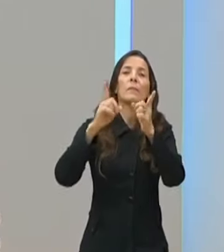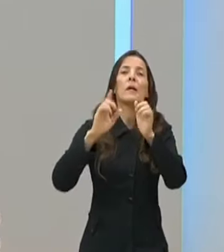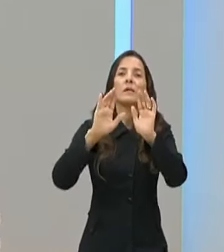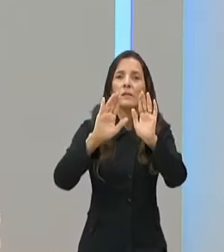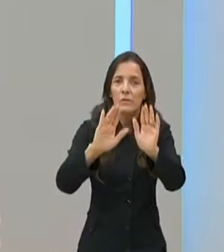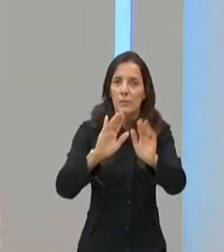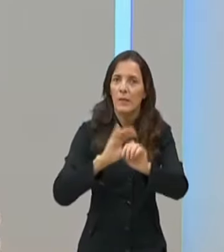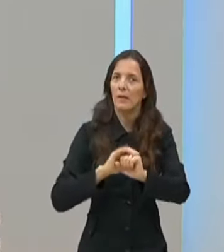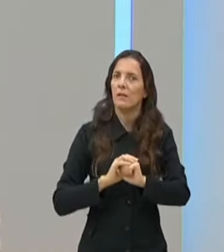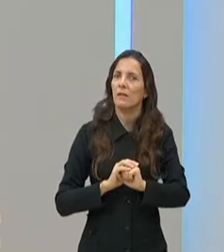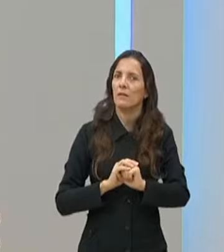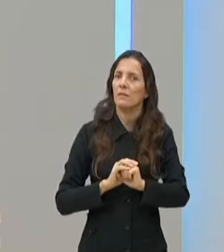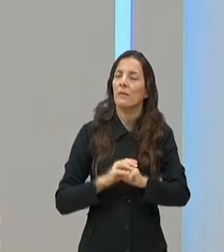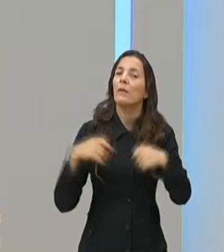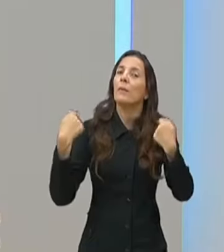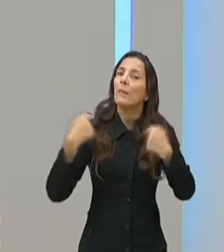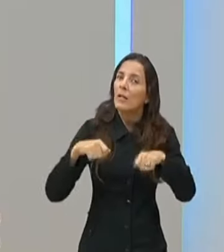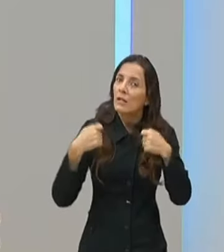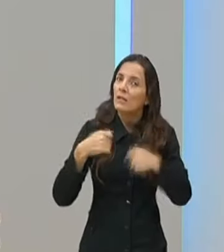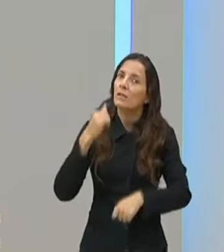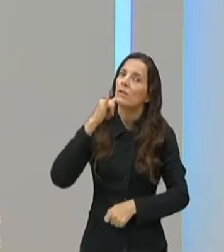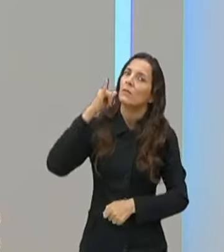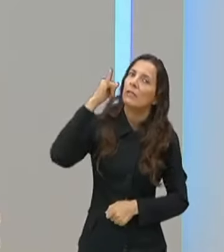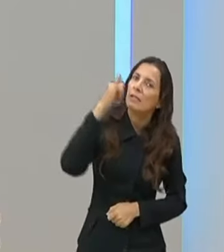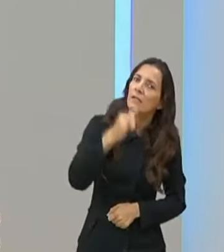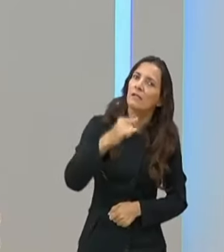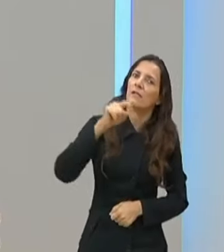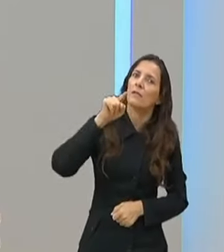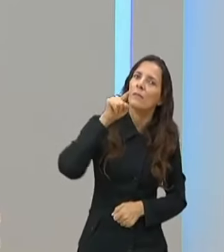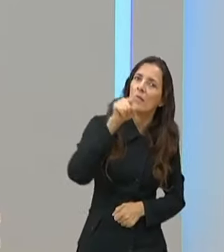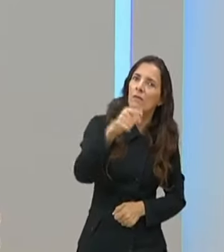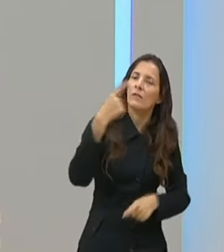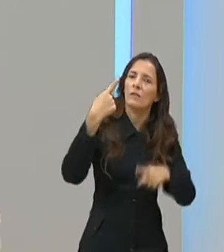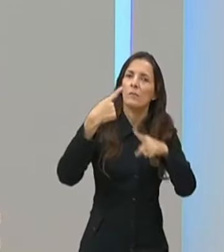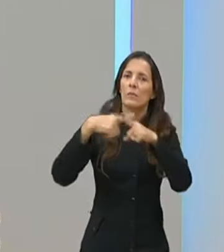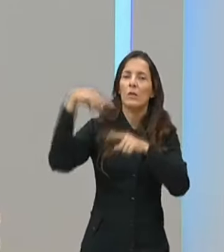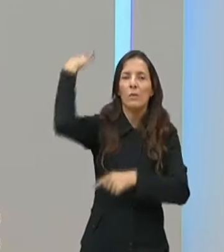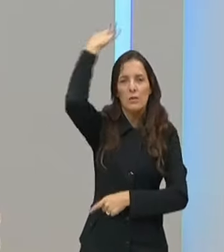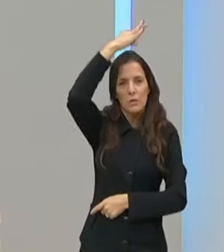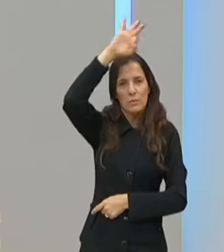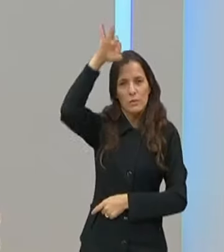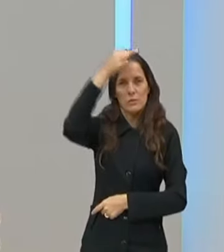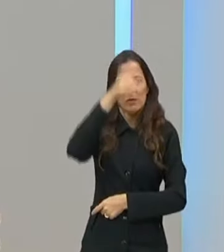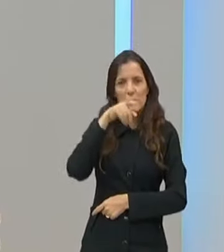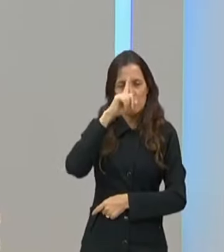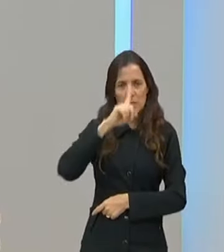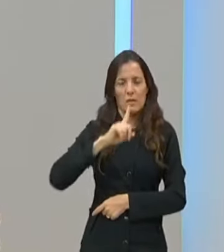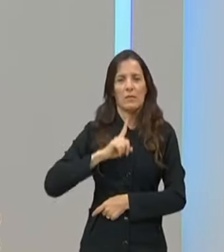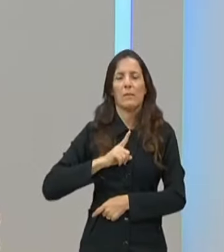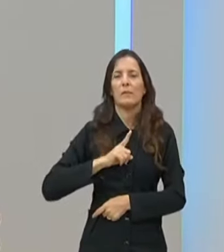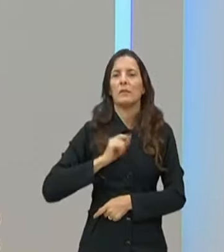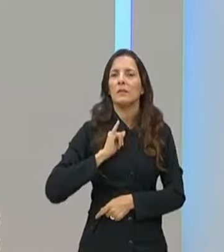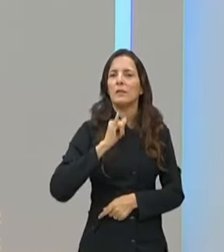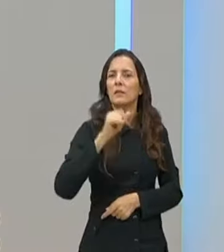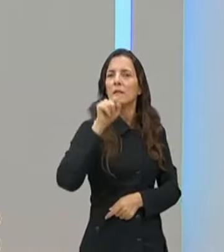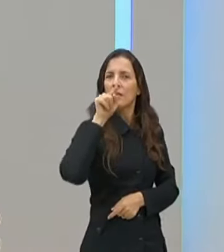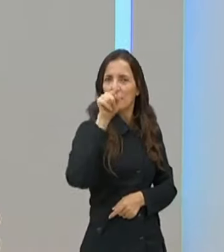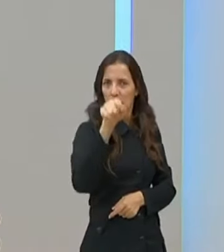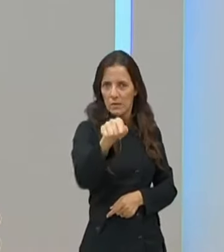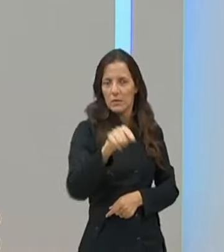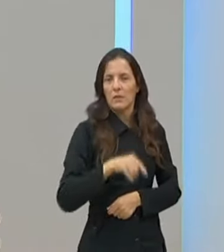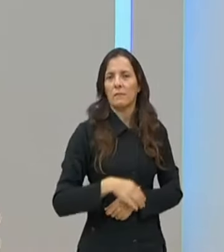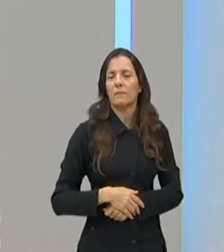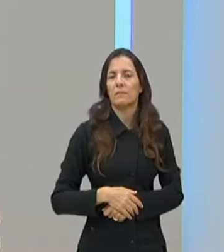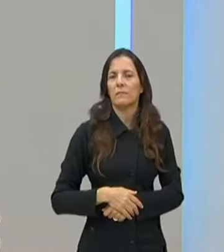entregar mais uma vez esta mensagem a alguém. O Deus de Jó colocará fim no sofrimento que